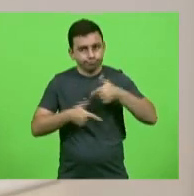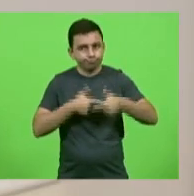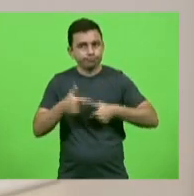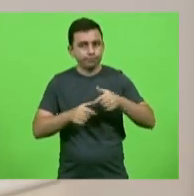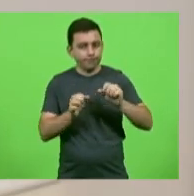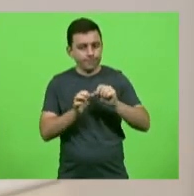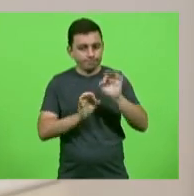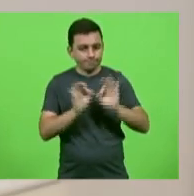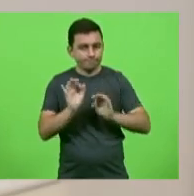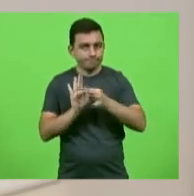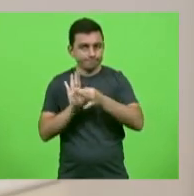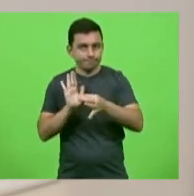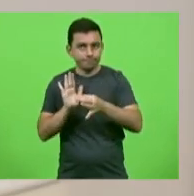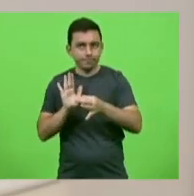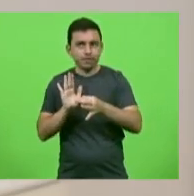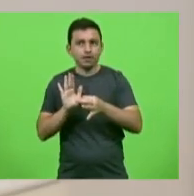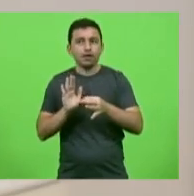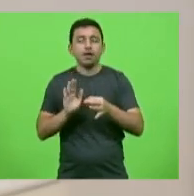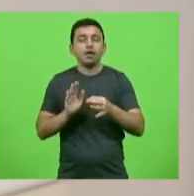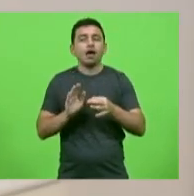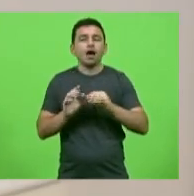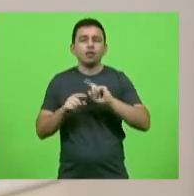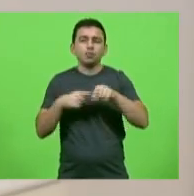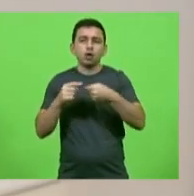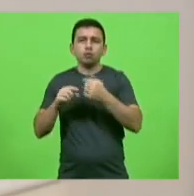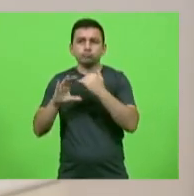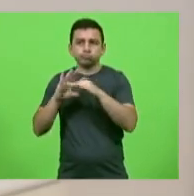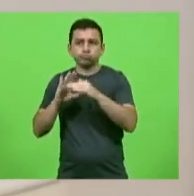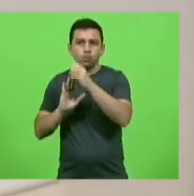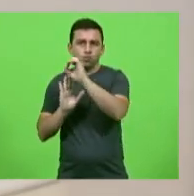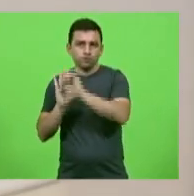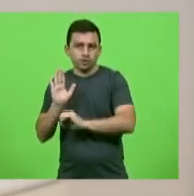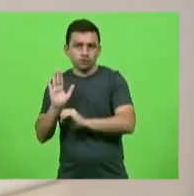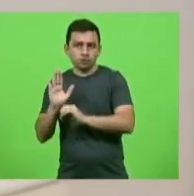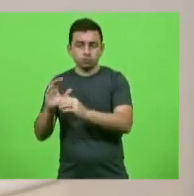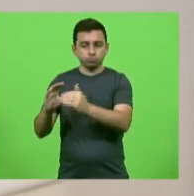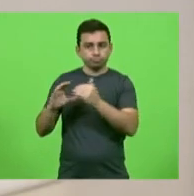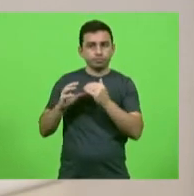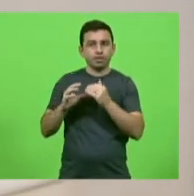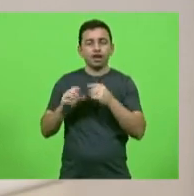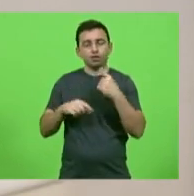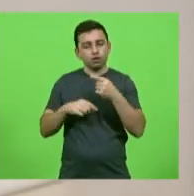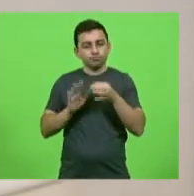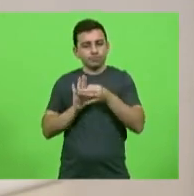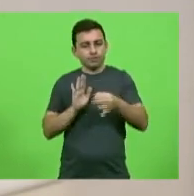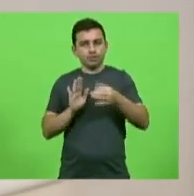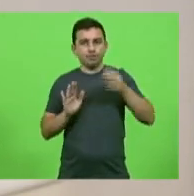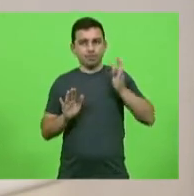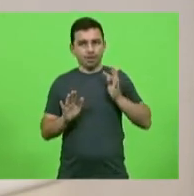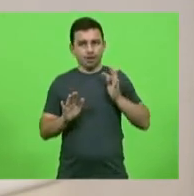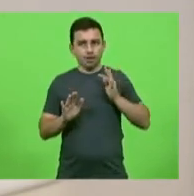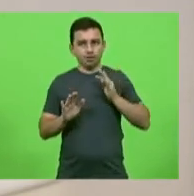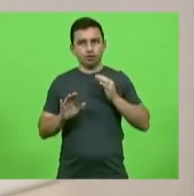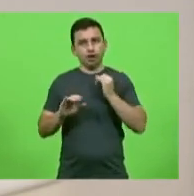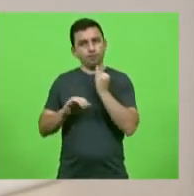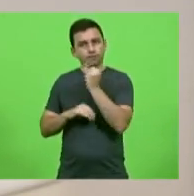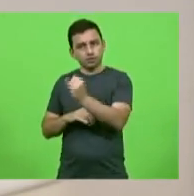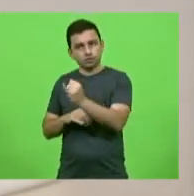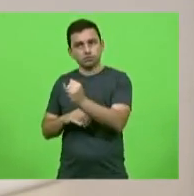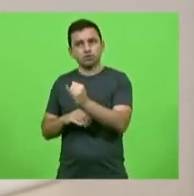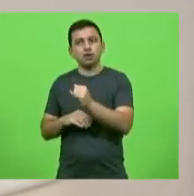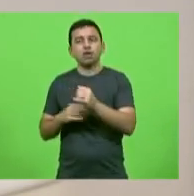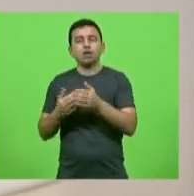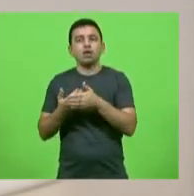num dia ele encaminhou o ofício e no dia seguinte nós já respondemos com parecer da nossa área técnica, dando todas as condições para